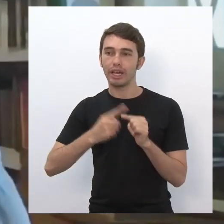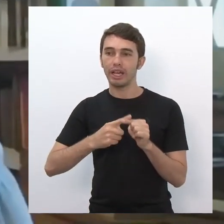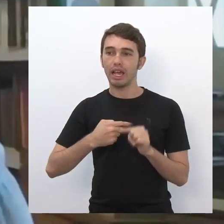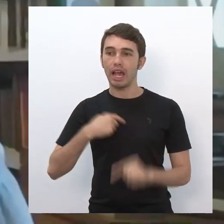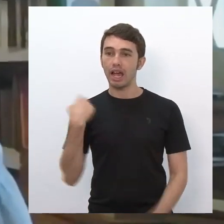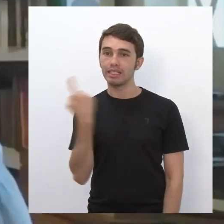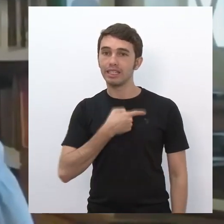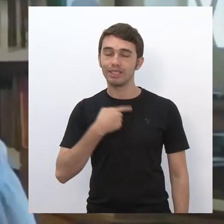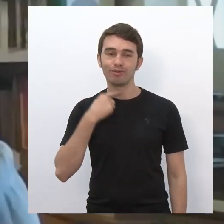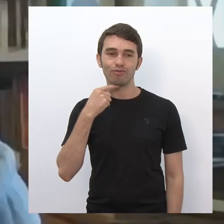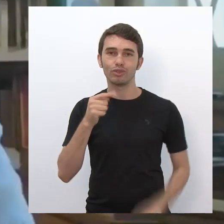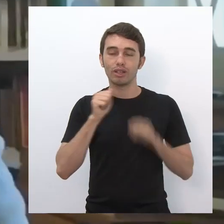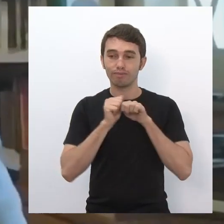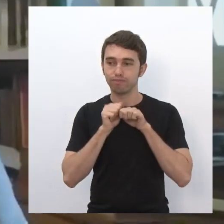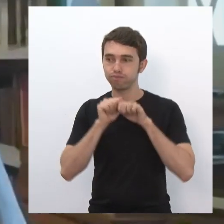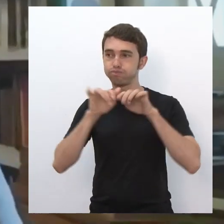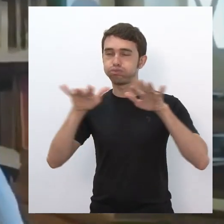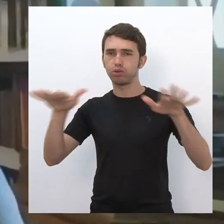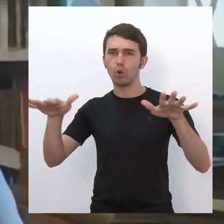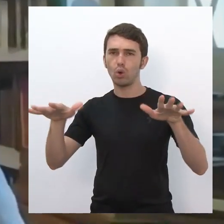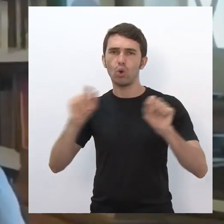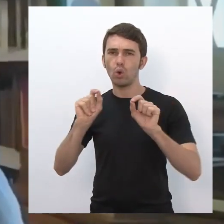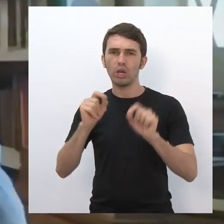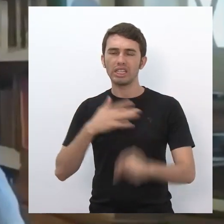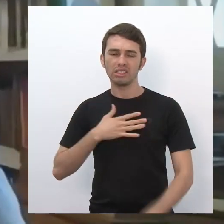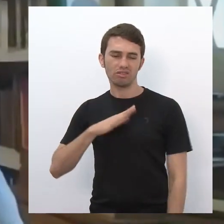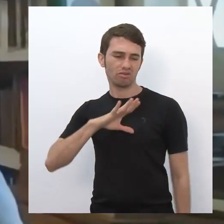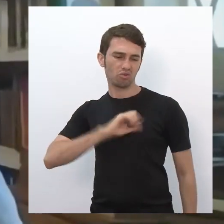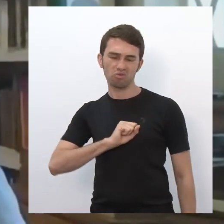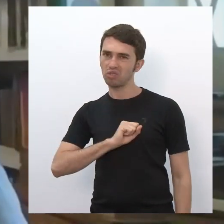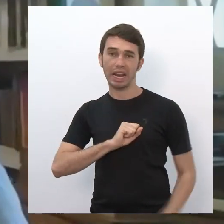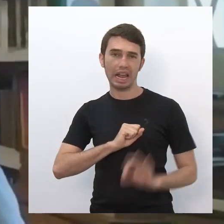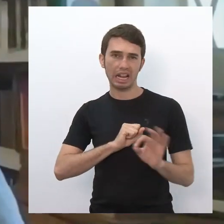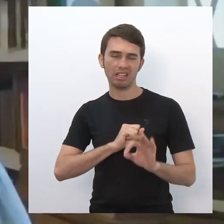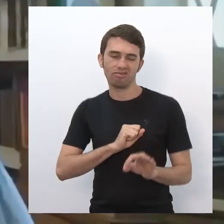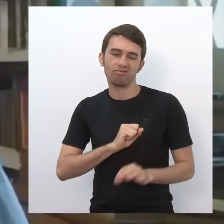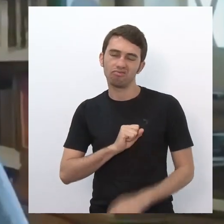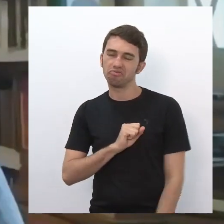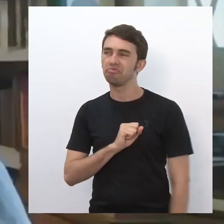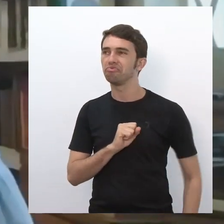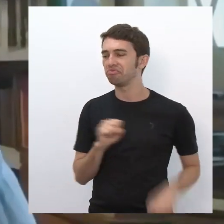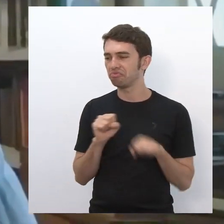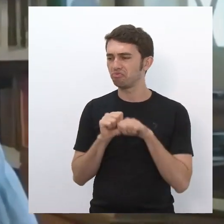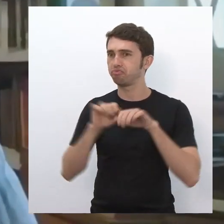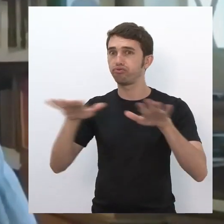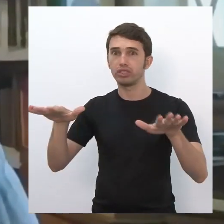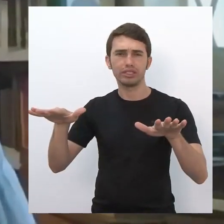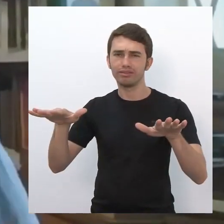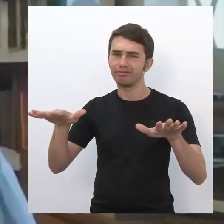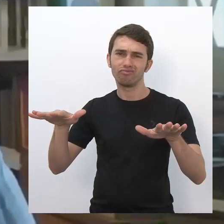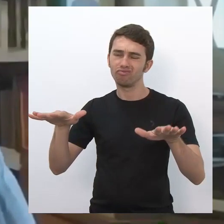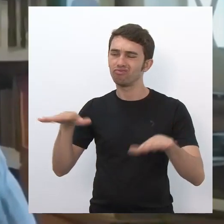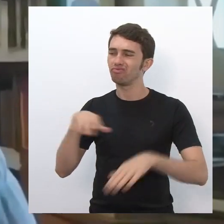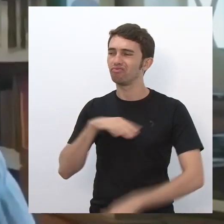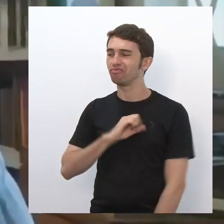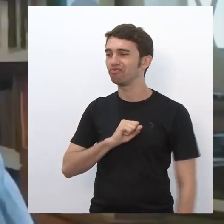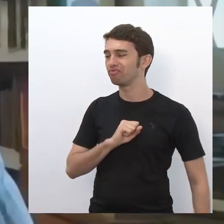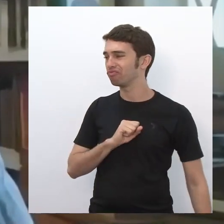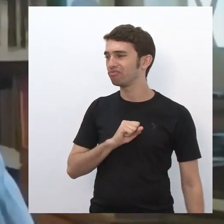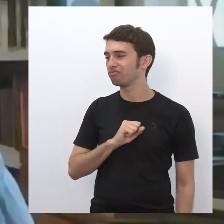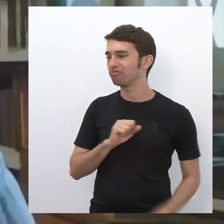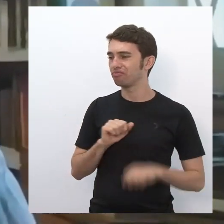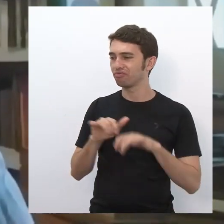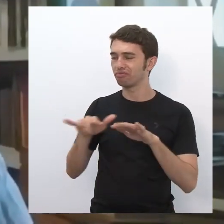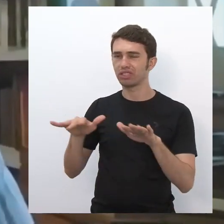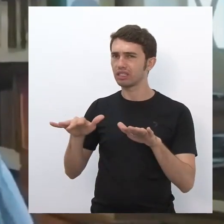consegue propagar aquilo que a gente não é apaixonado, a gente só propaga aquilo pelo que a gente tem, pelo que a gente é apaixonado,